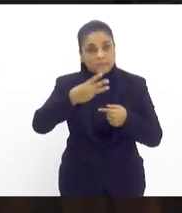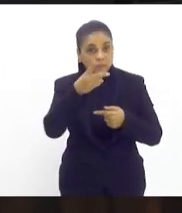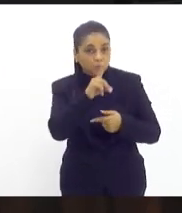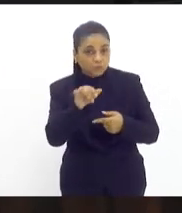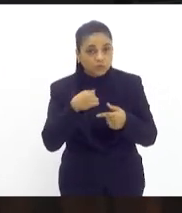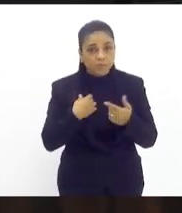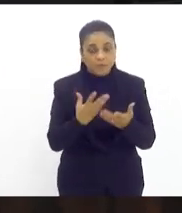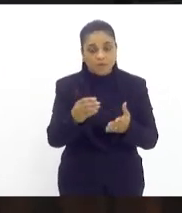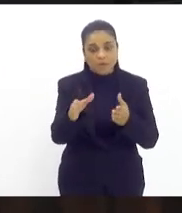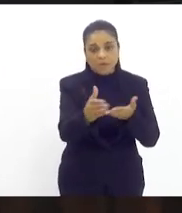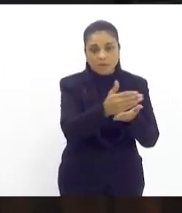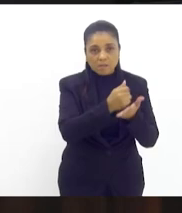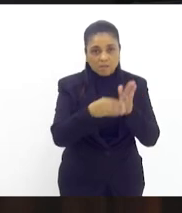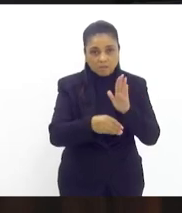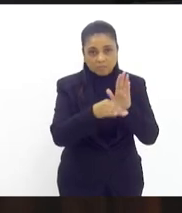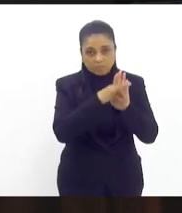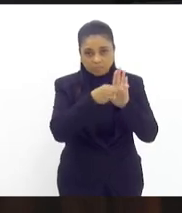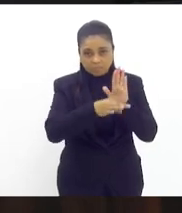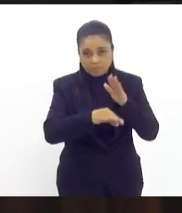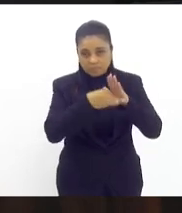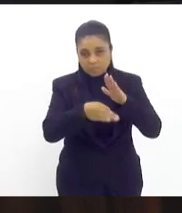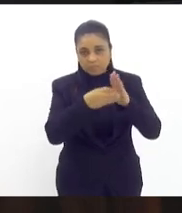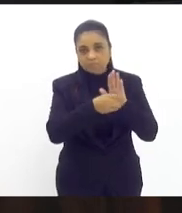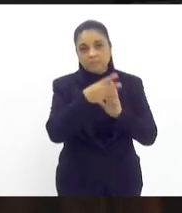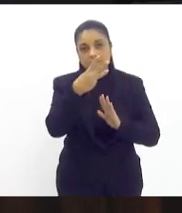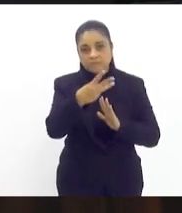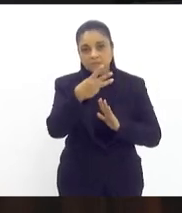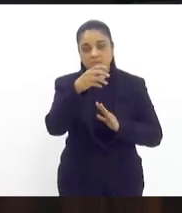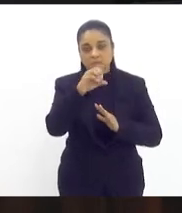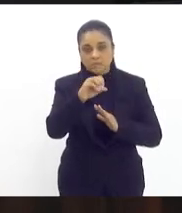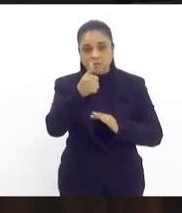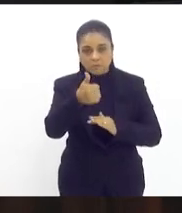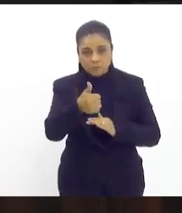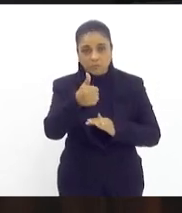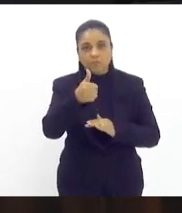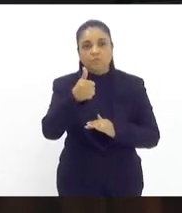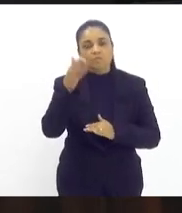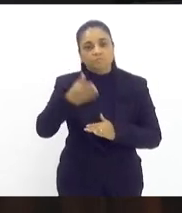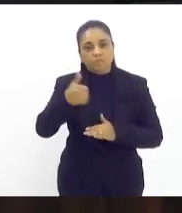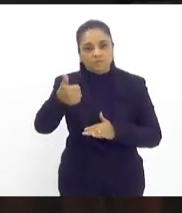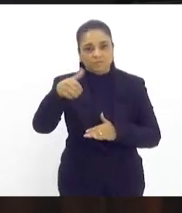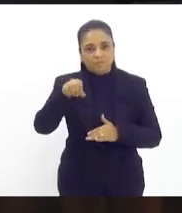para recebimento de emendas projetos de resolução 301 de 2019